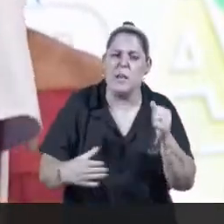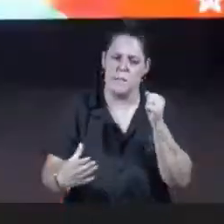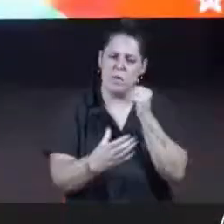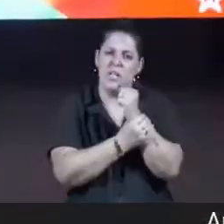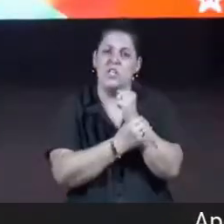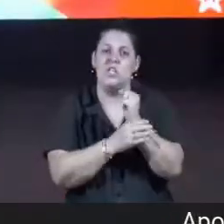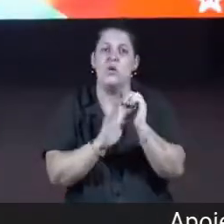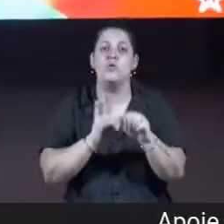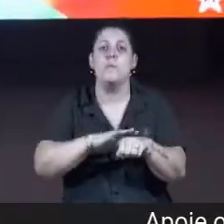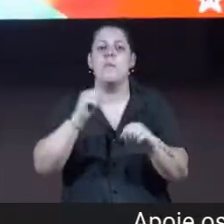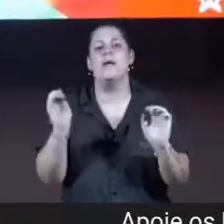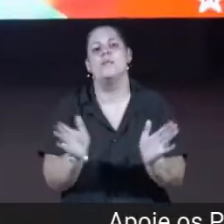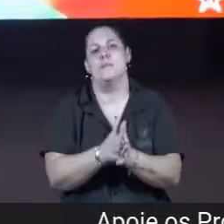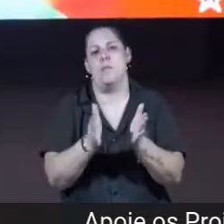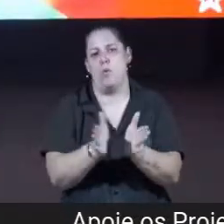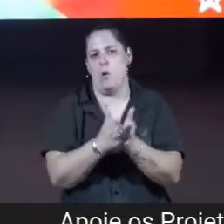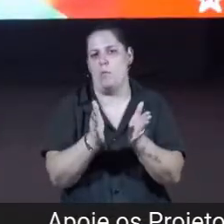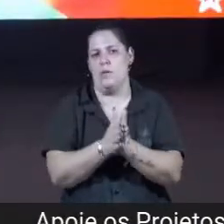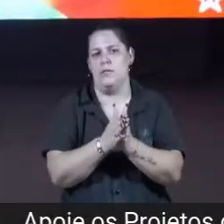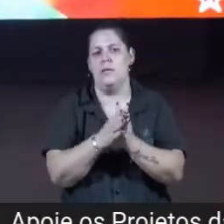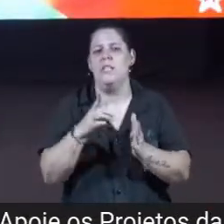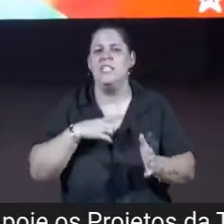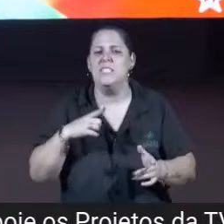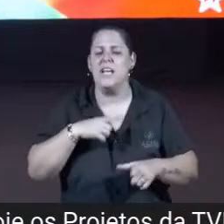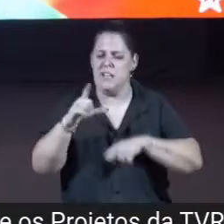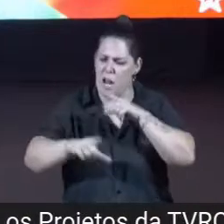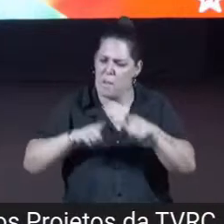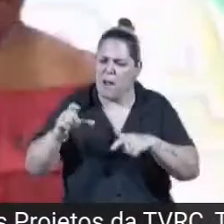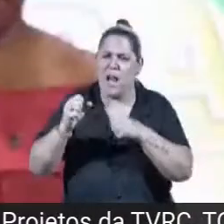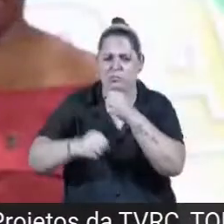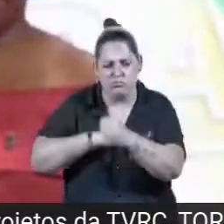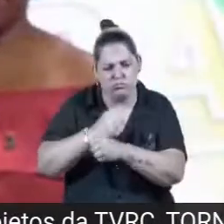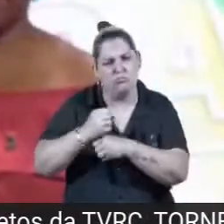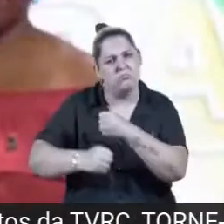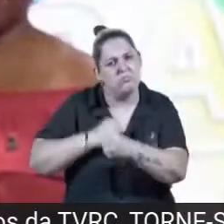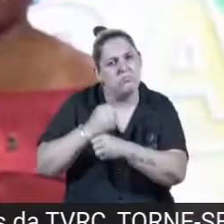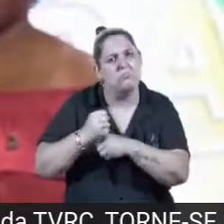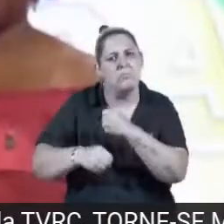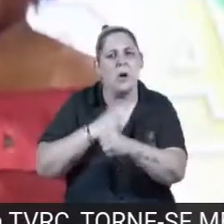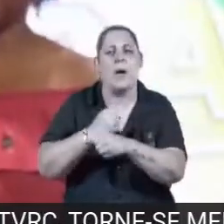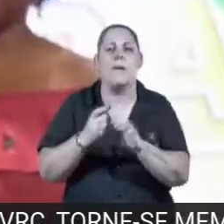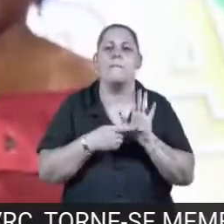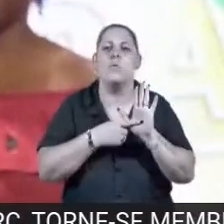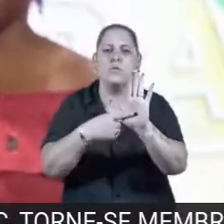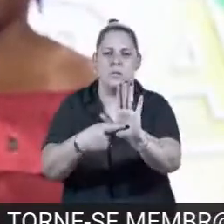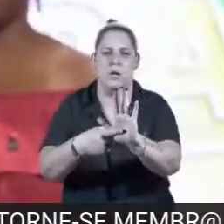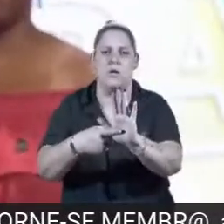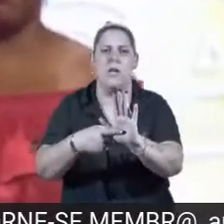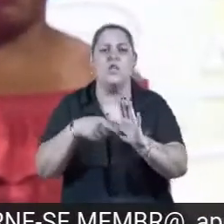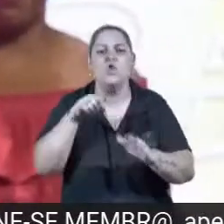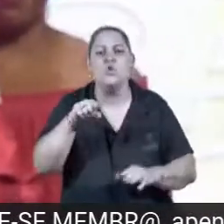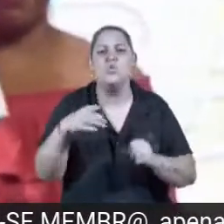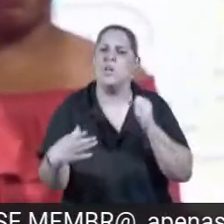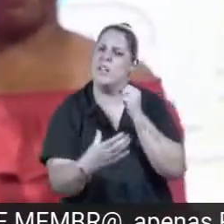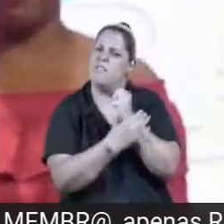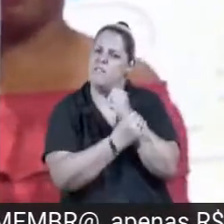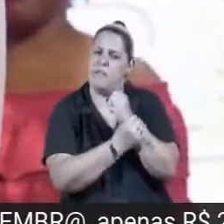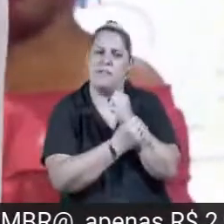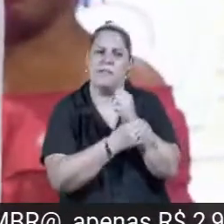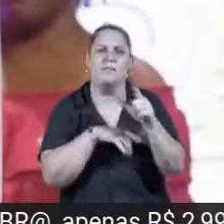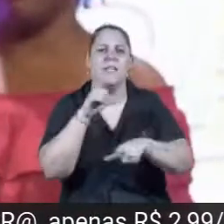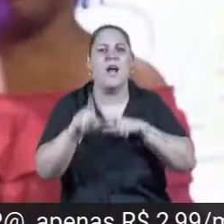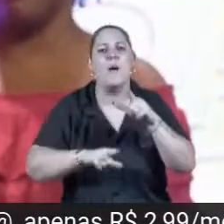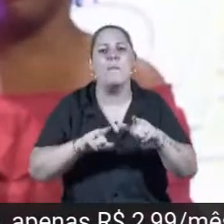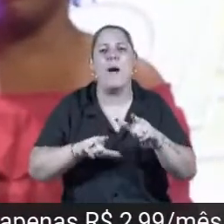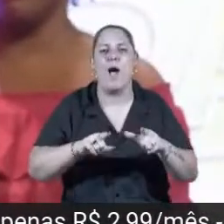né? Isso você tem demonstrado nos últimos anos. E assim, essa sua defesa, né, esses seus atos, o